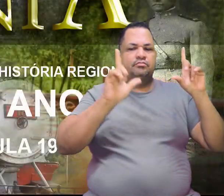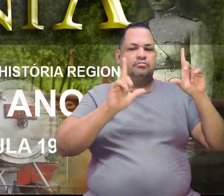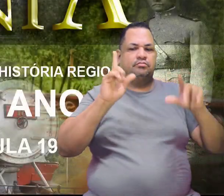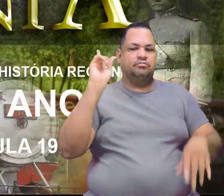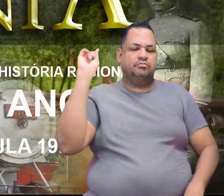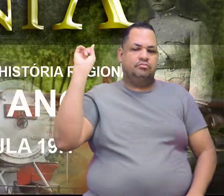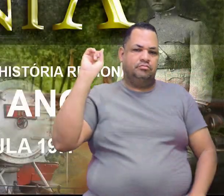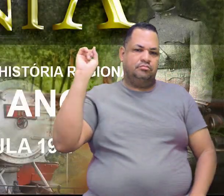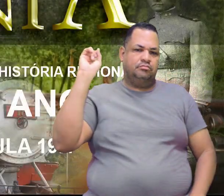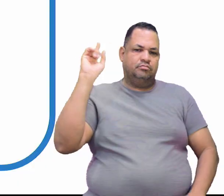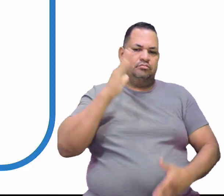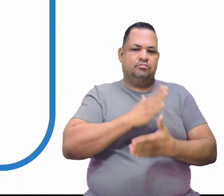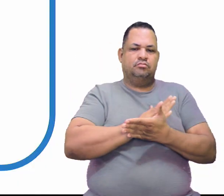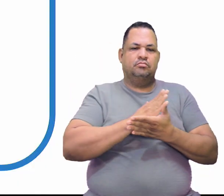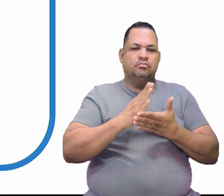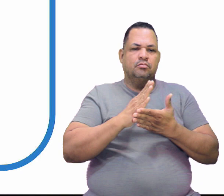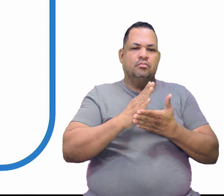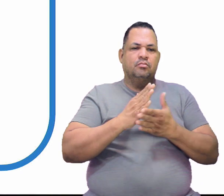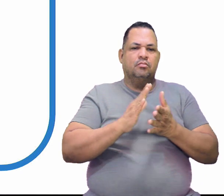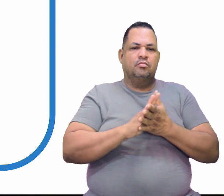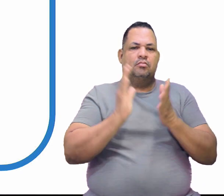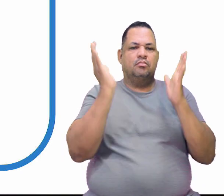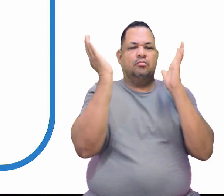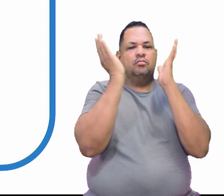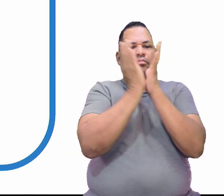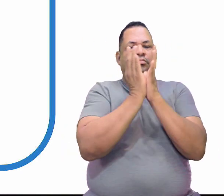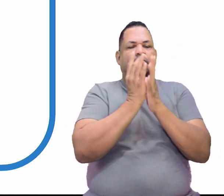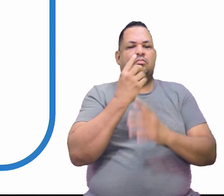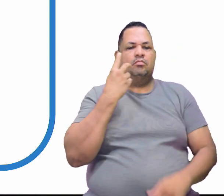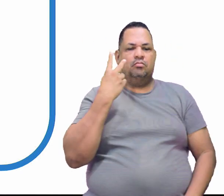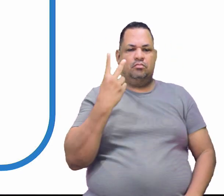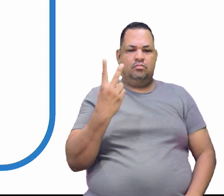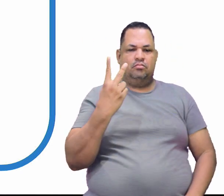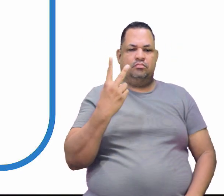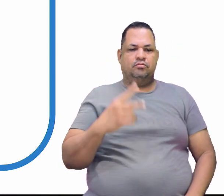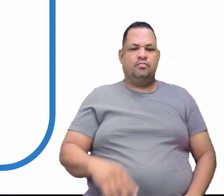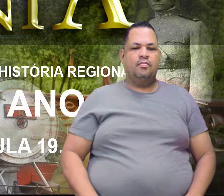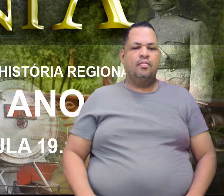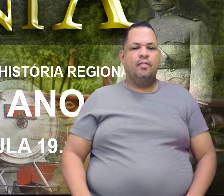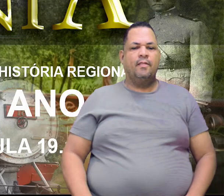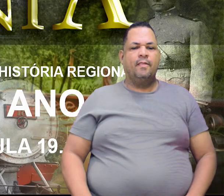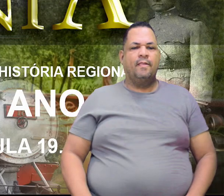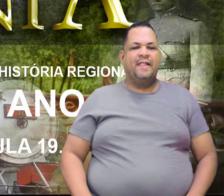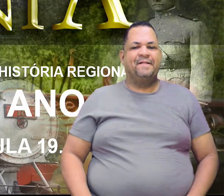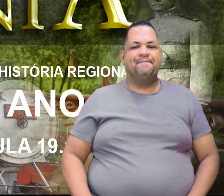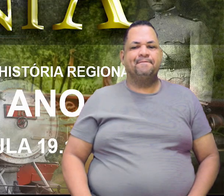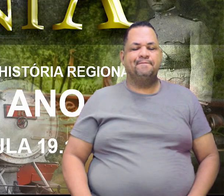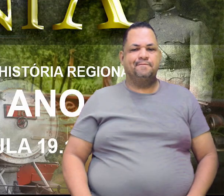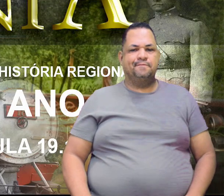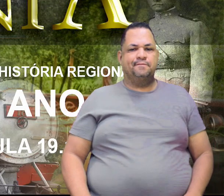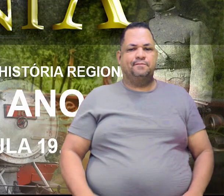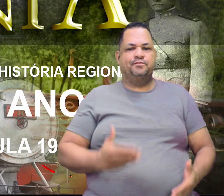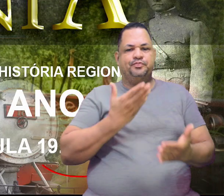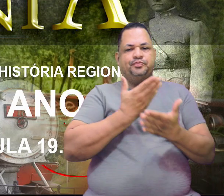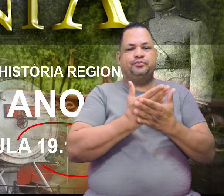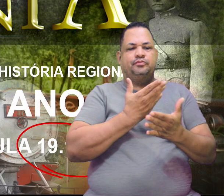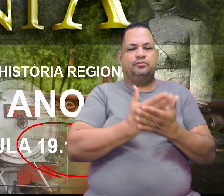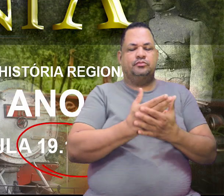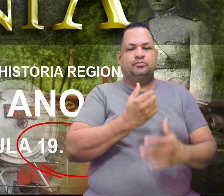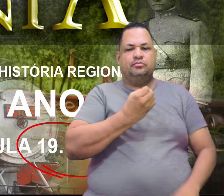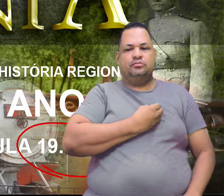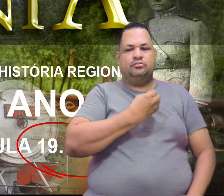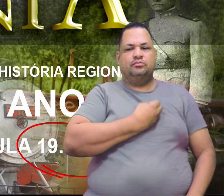só, como nós estamos iniciando a unidade 2. Aqui, claro, é a aula